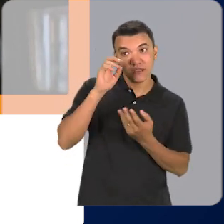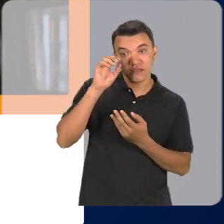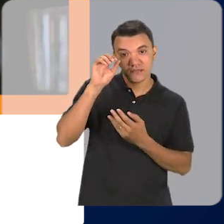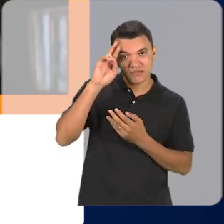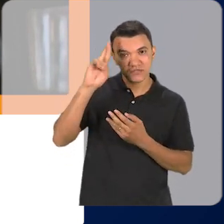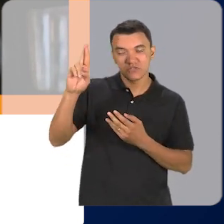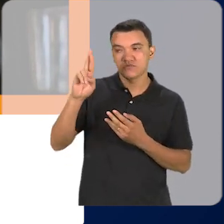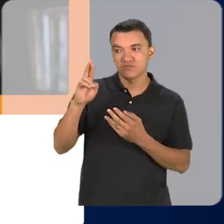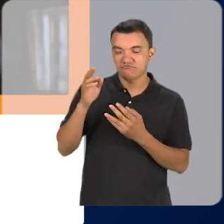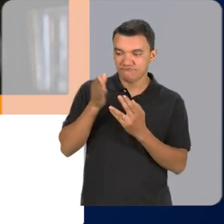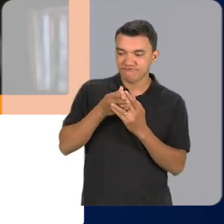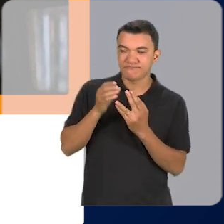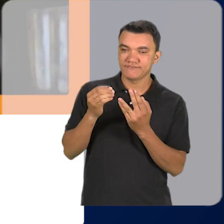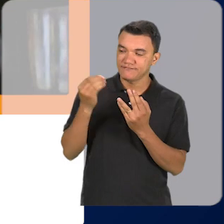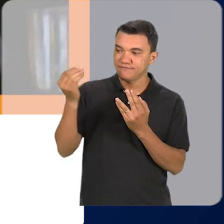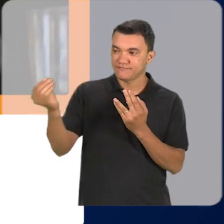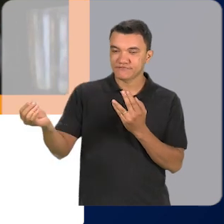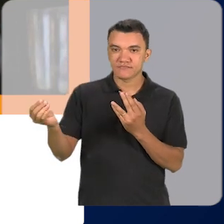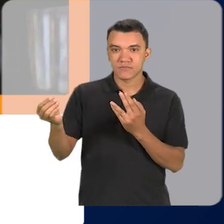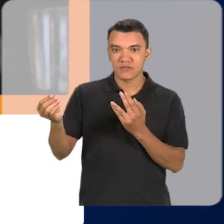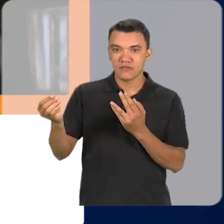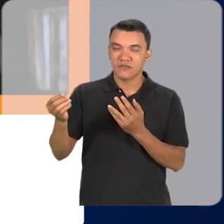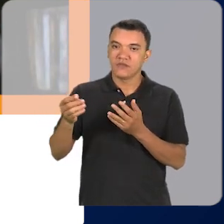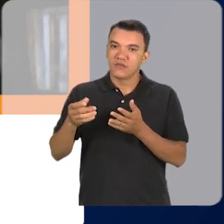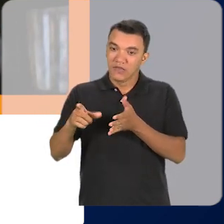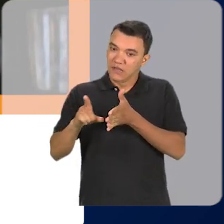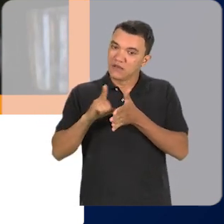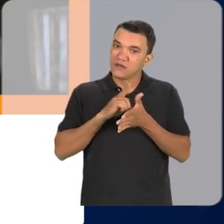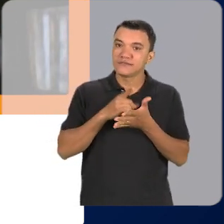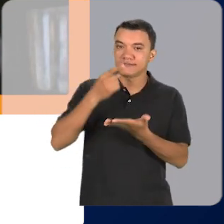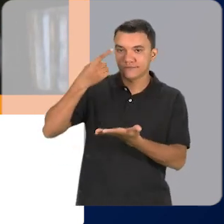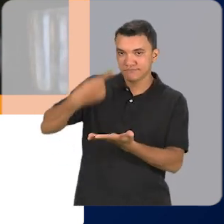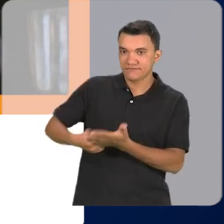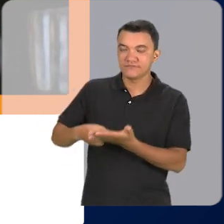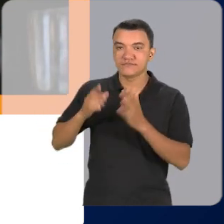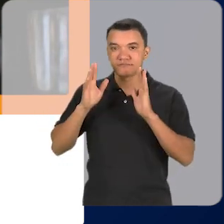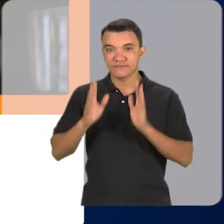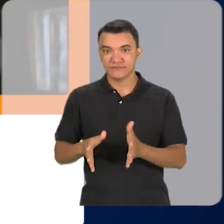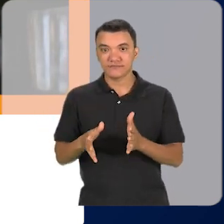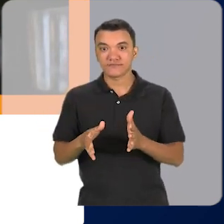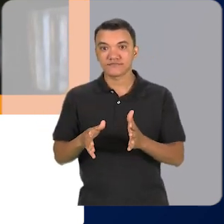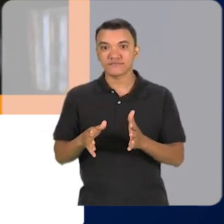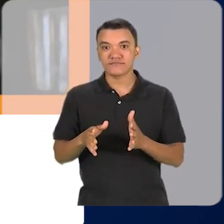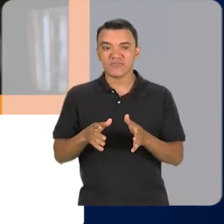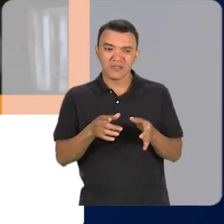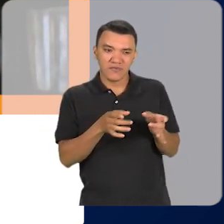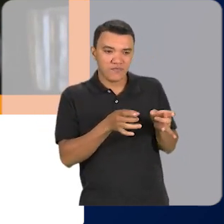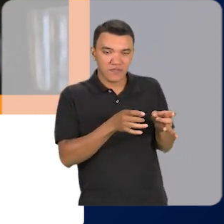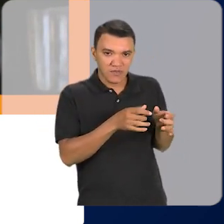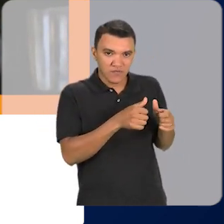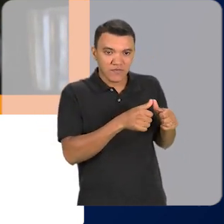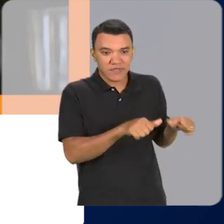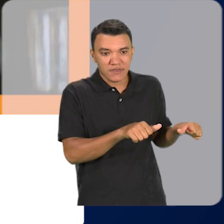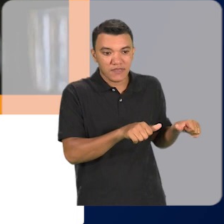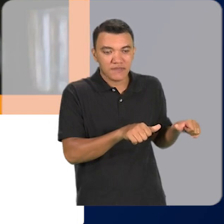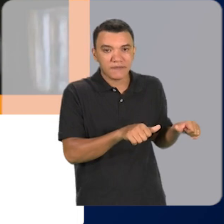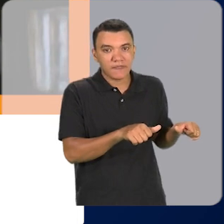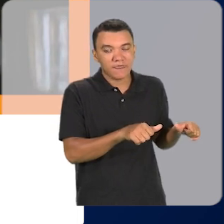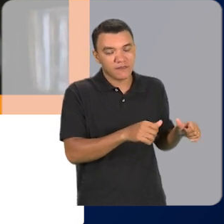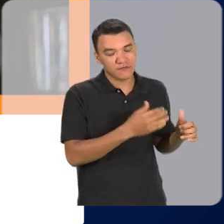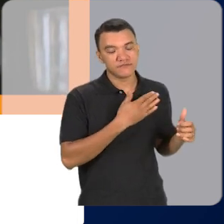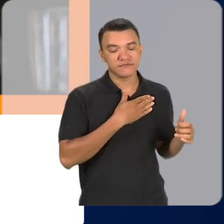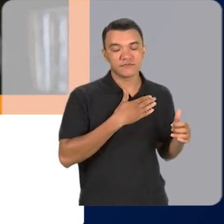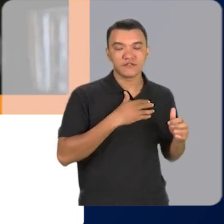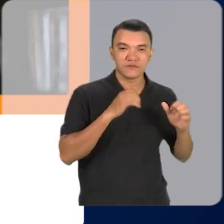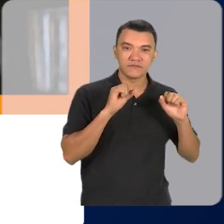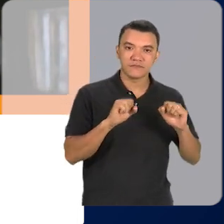com os senhores uma quantia já previamente acertada, né, e aquilo que sobrava, o excedente, esses escravos poderiam